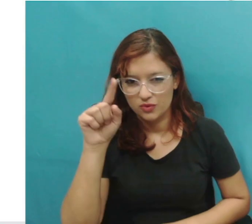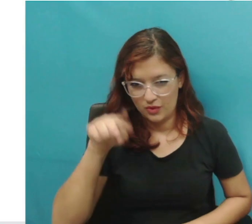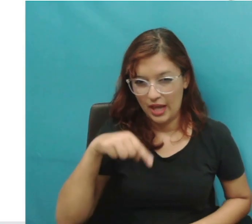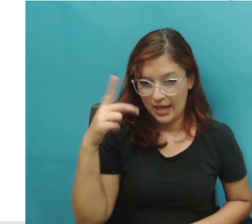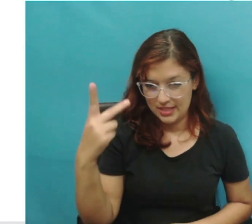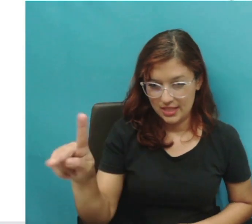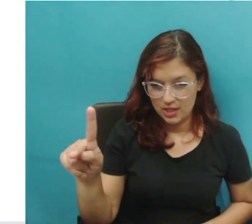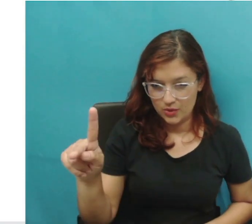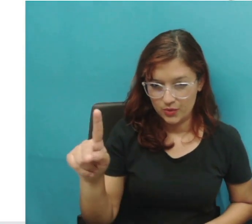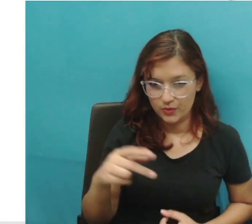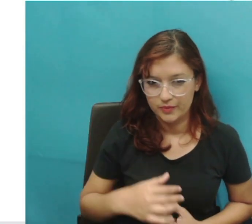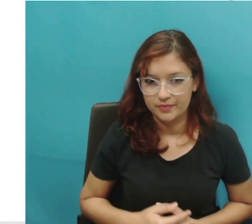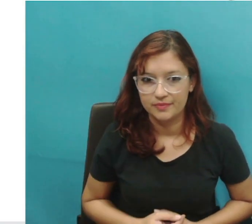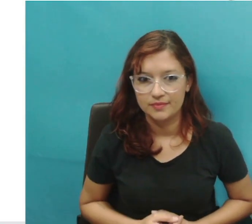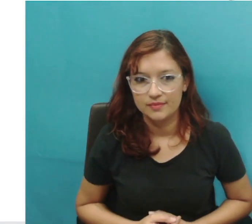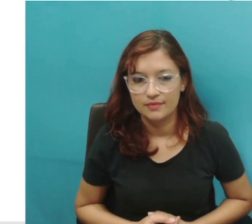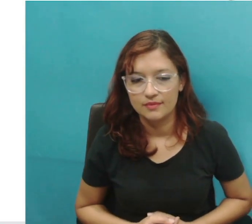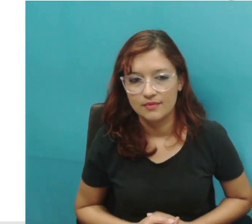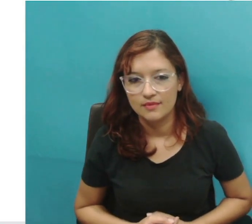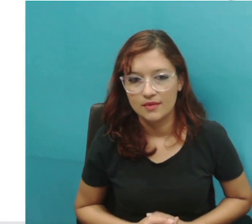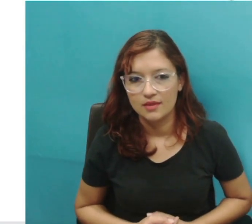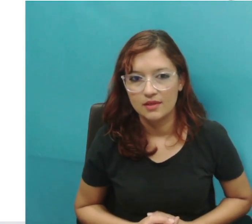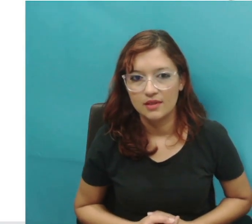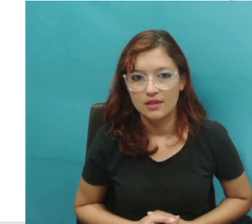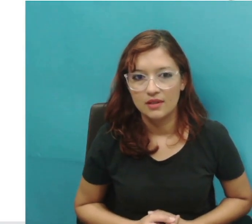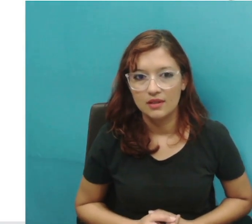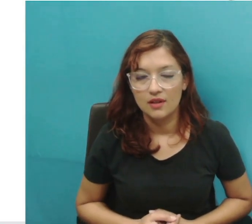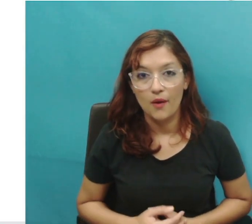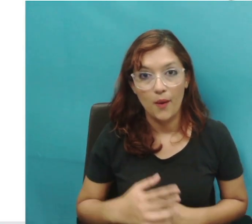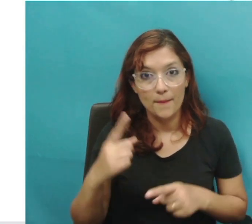está encostado, é seu?